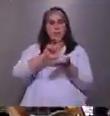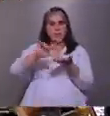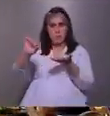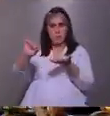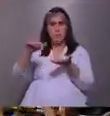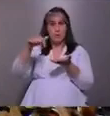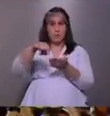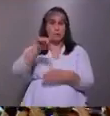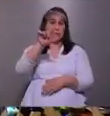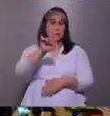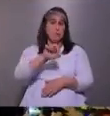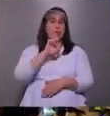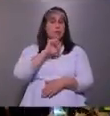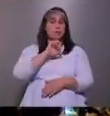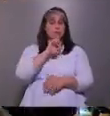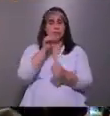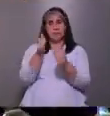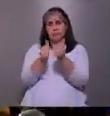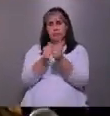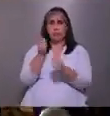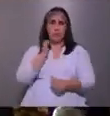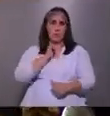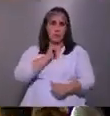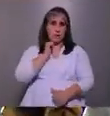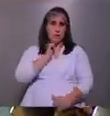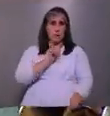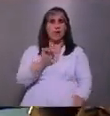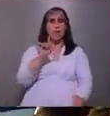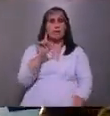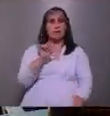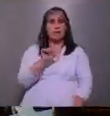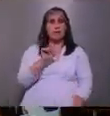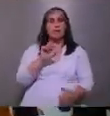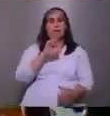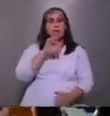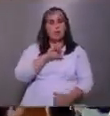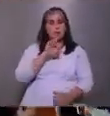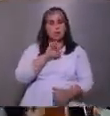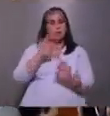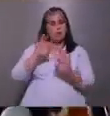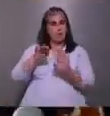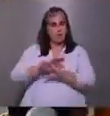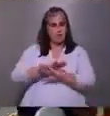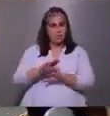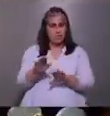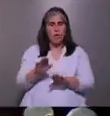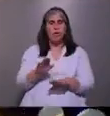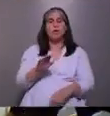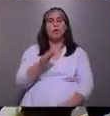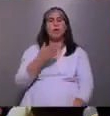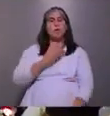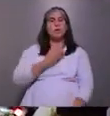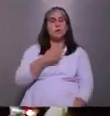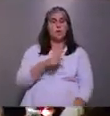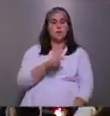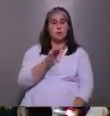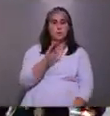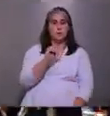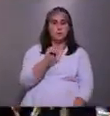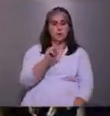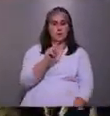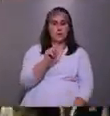bispo de Leiria Fátima, Dom José Ornelas, e o bispo emérito, Dom Serafim Silva. Também